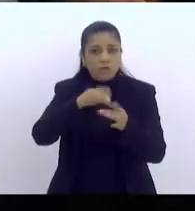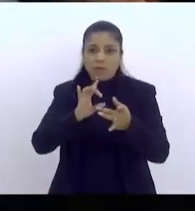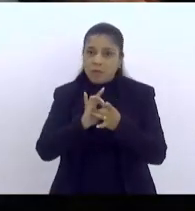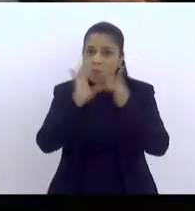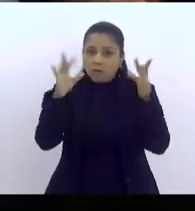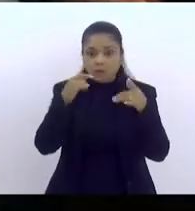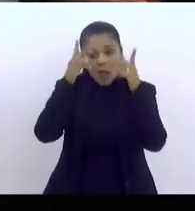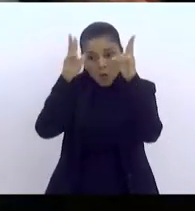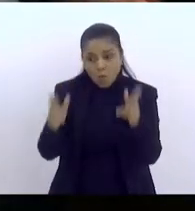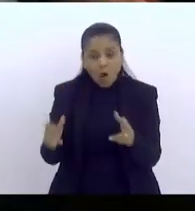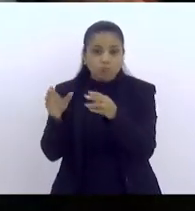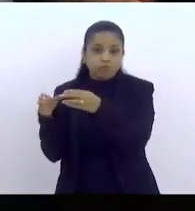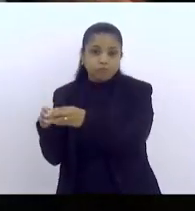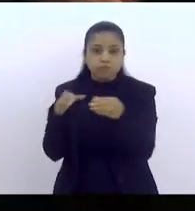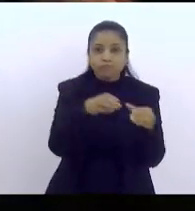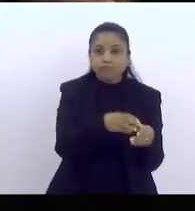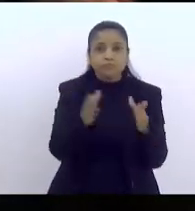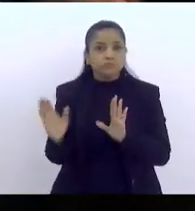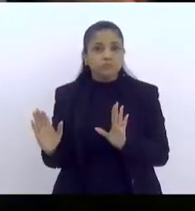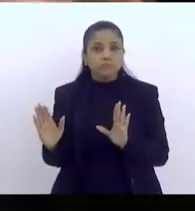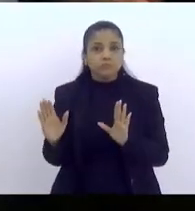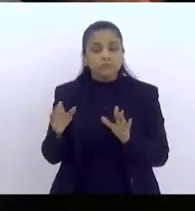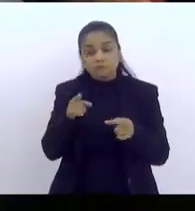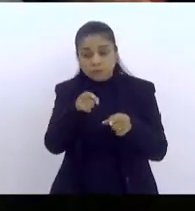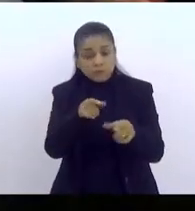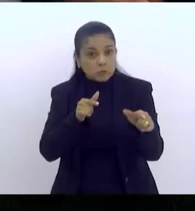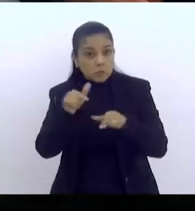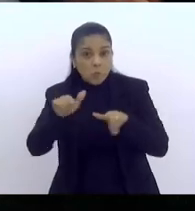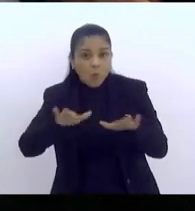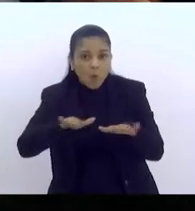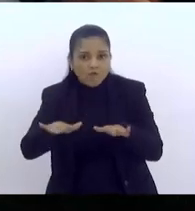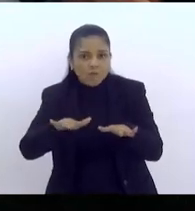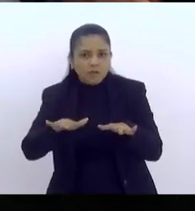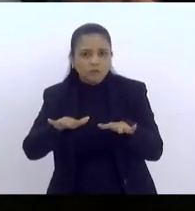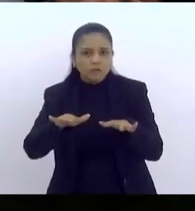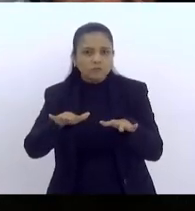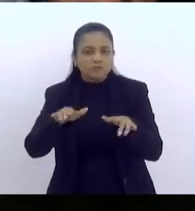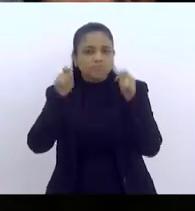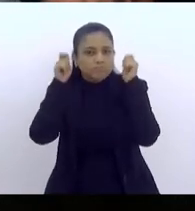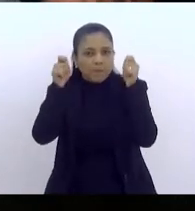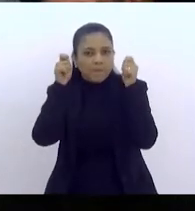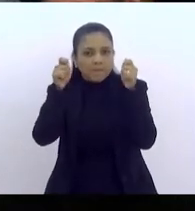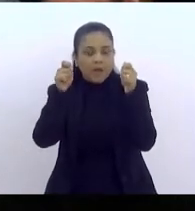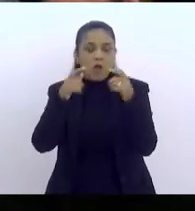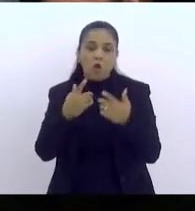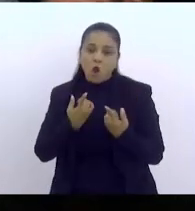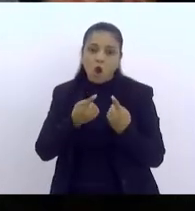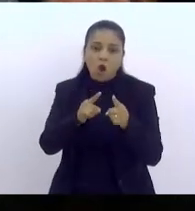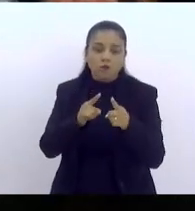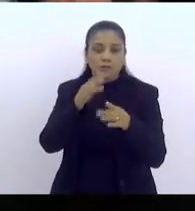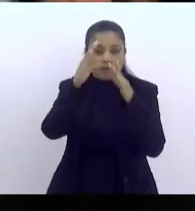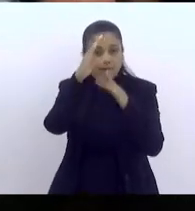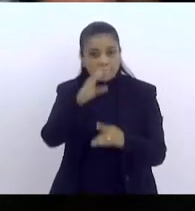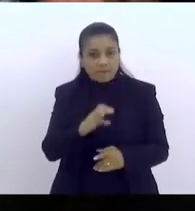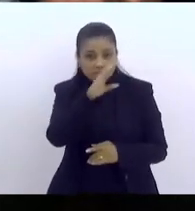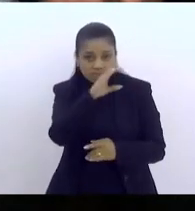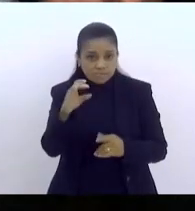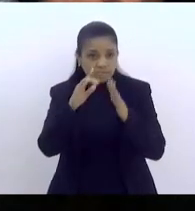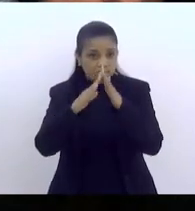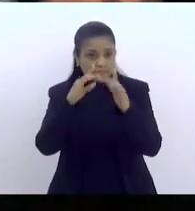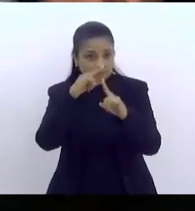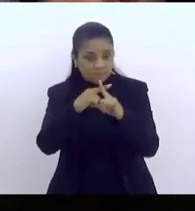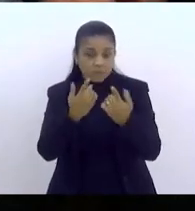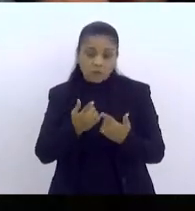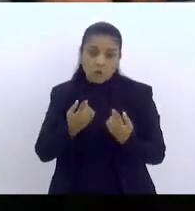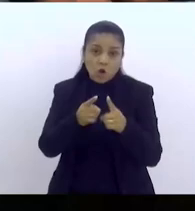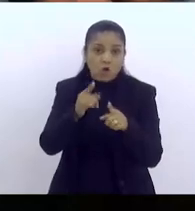do lado de cá, vai do lado de lá. Se vocês não se movimentarem para pegar tudo que vocês fizeram contra a Igreja Católica, crianças e mulheres, essa casa vai